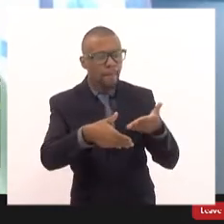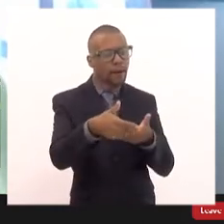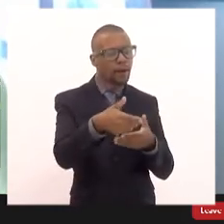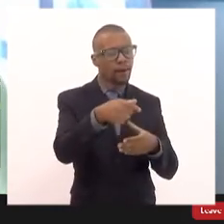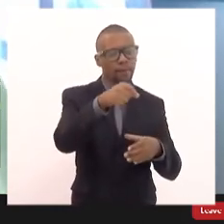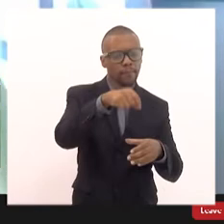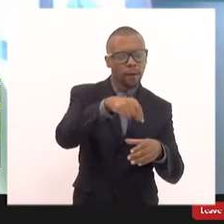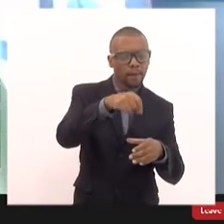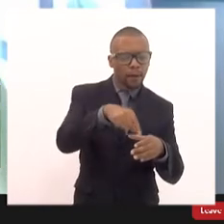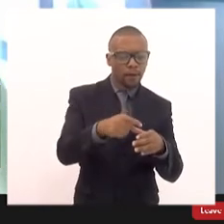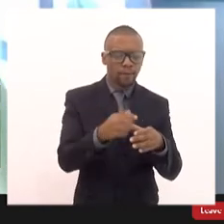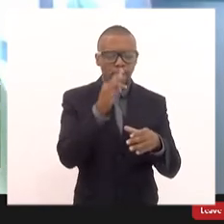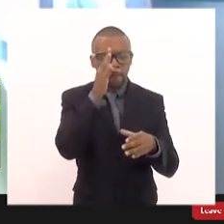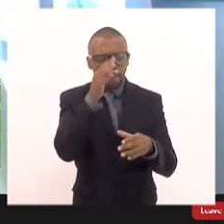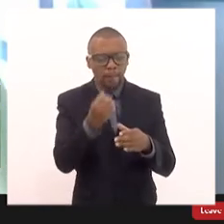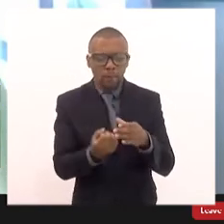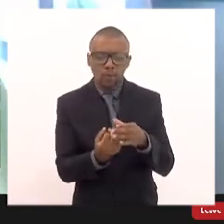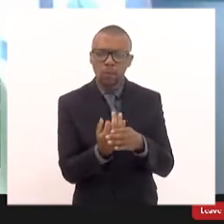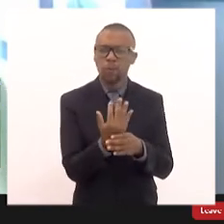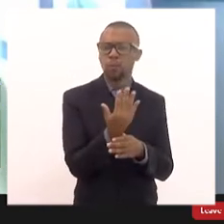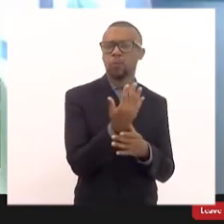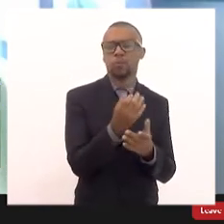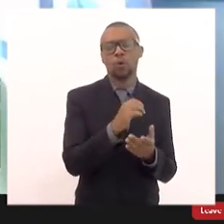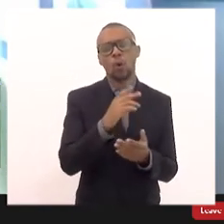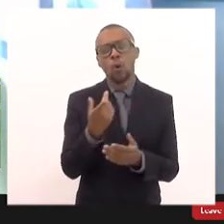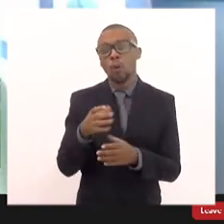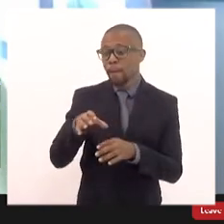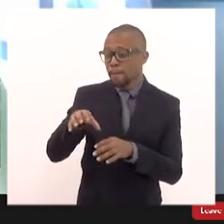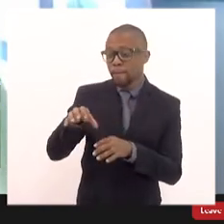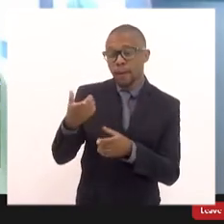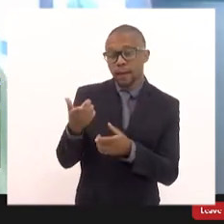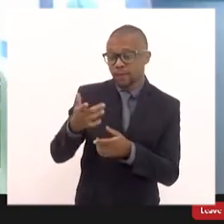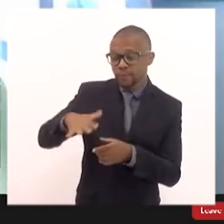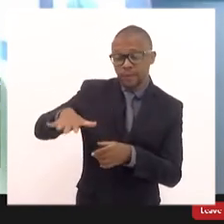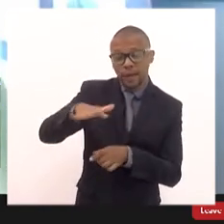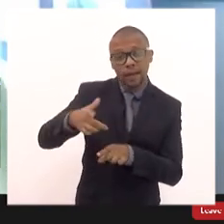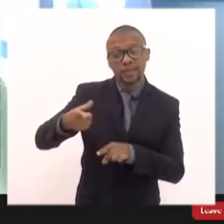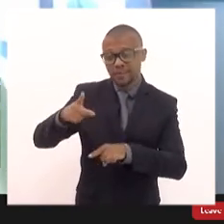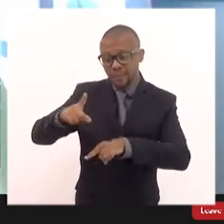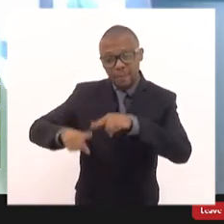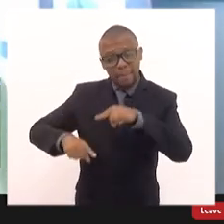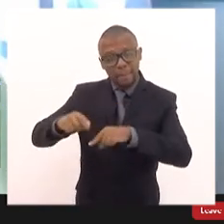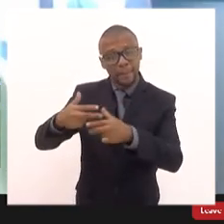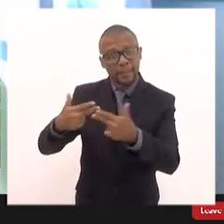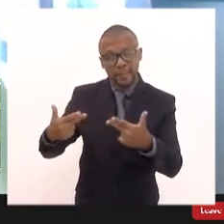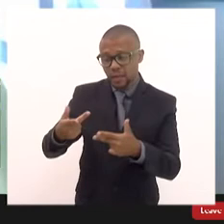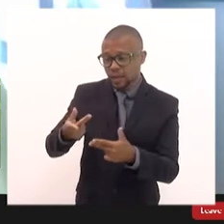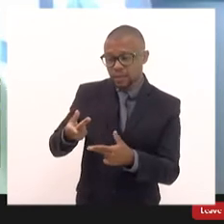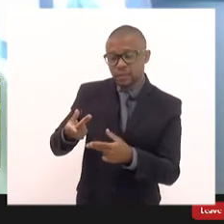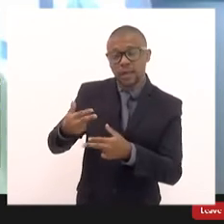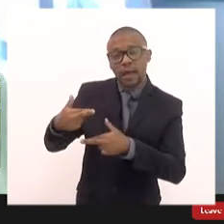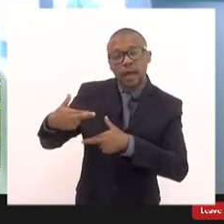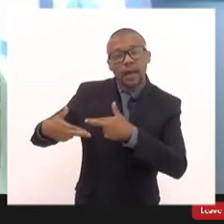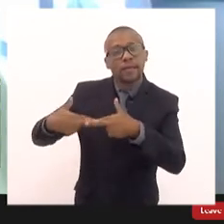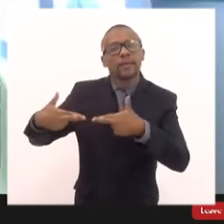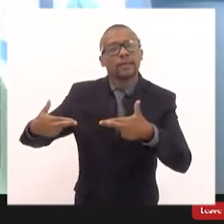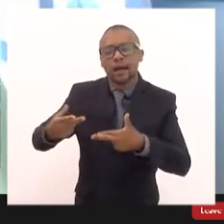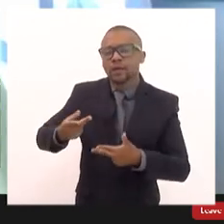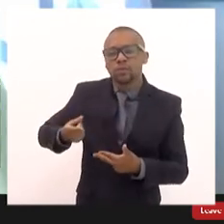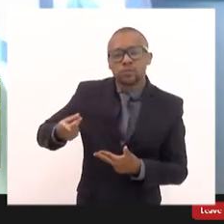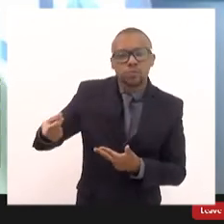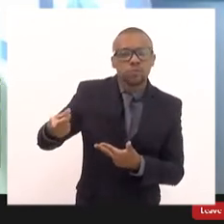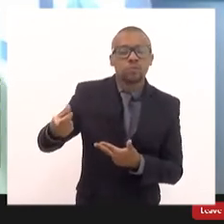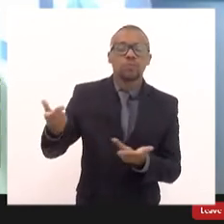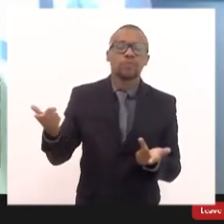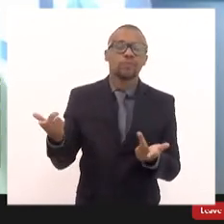catadores e catadoras de materiais reciclados, na área dos artesãos e artesãs, em todas as outras áreas tão